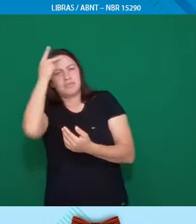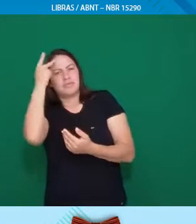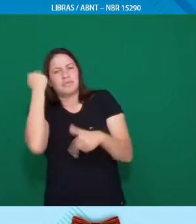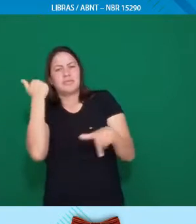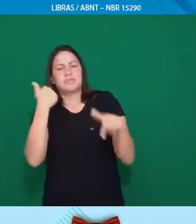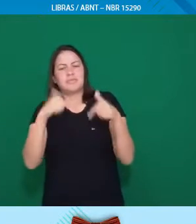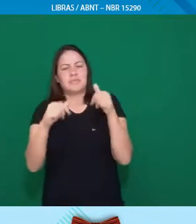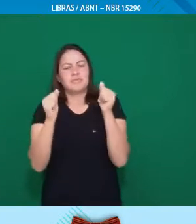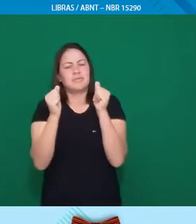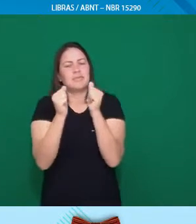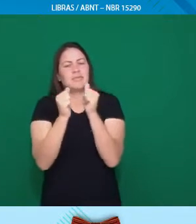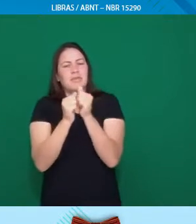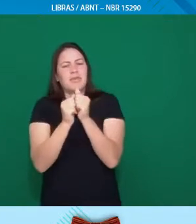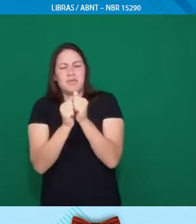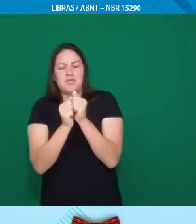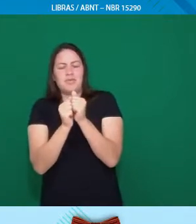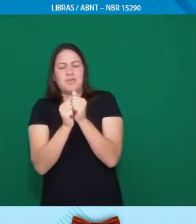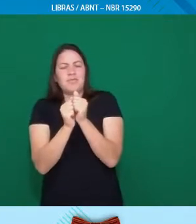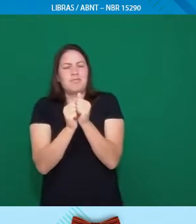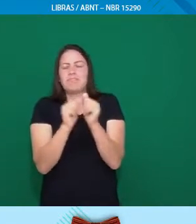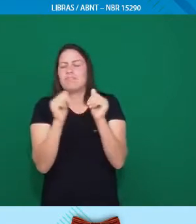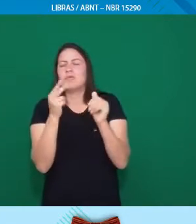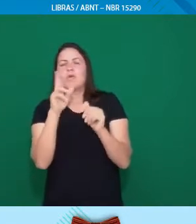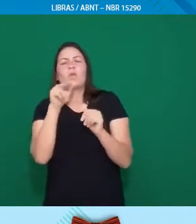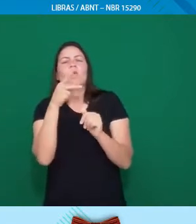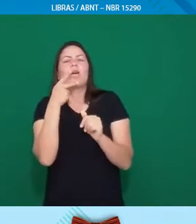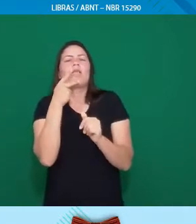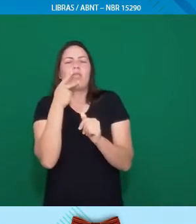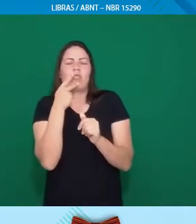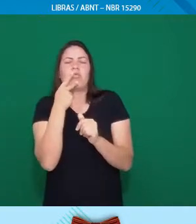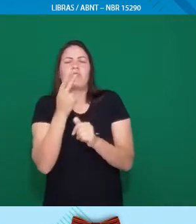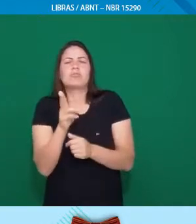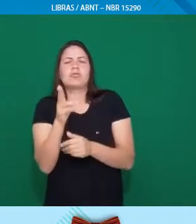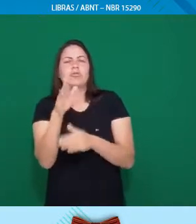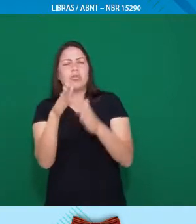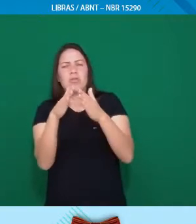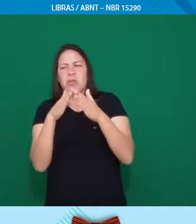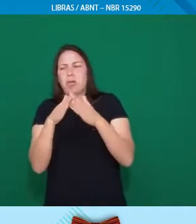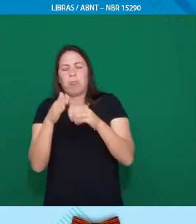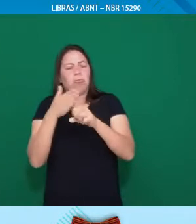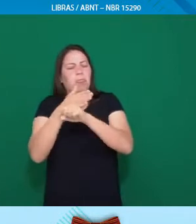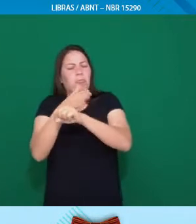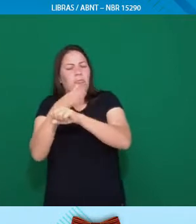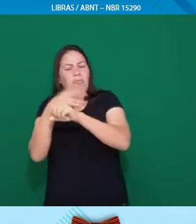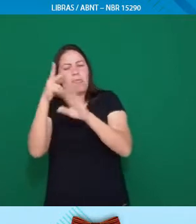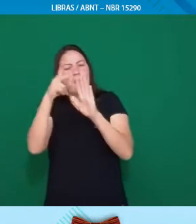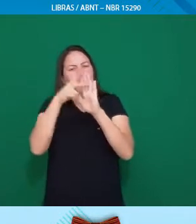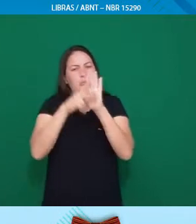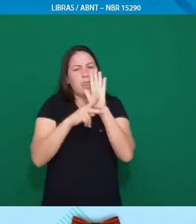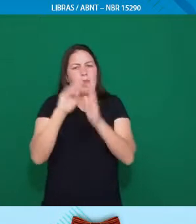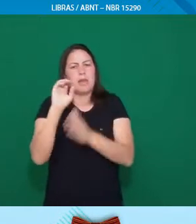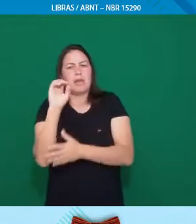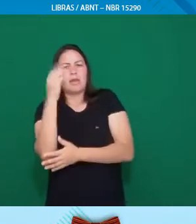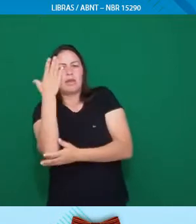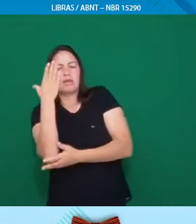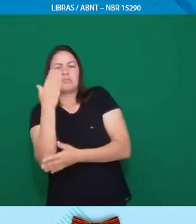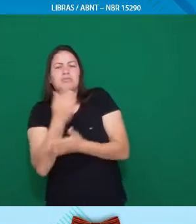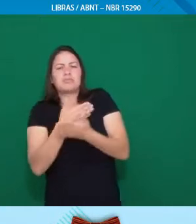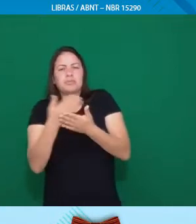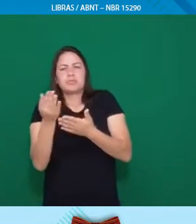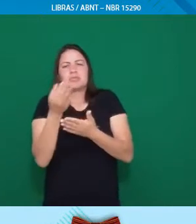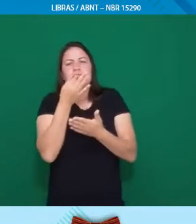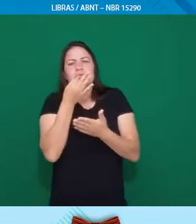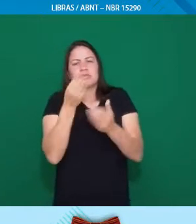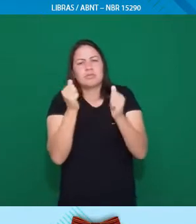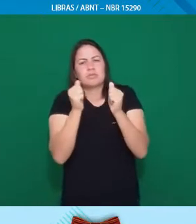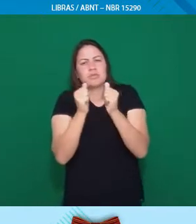foi um prazer Mari trabalhar contigo você é uma pessoa que nunca disse não né Sempre viabilizava que os projetos acontecesse em quantas